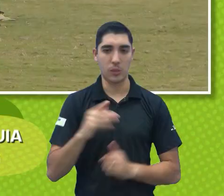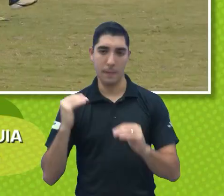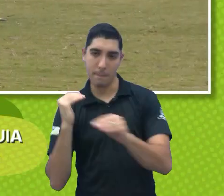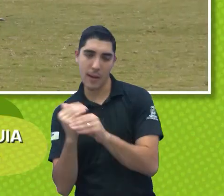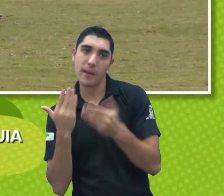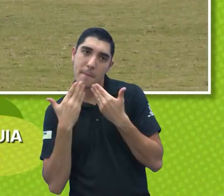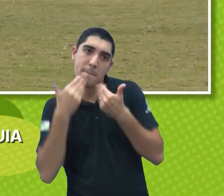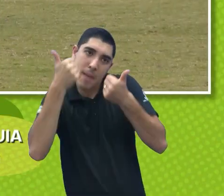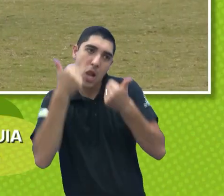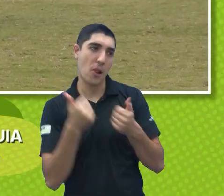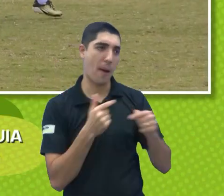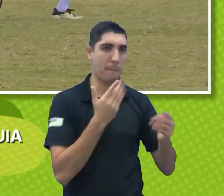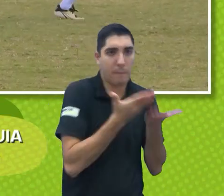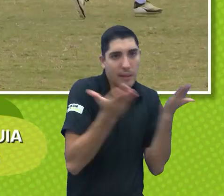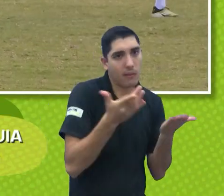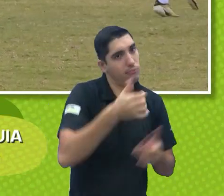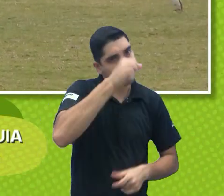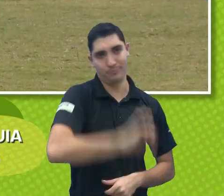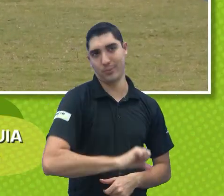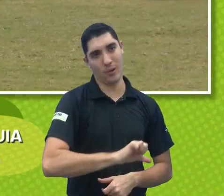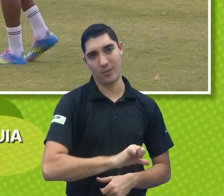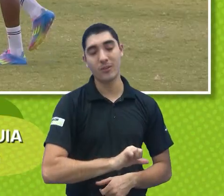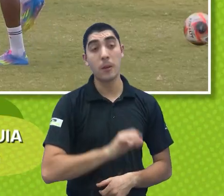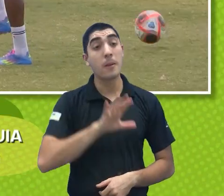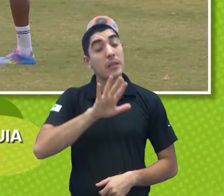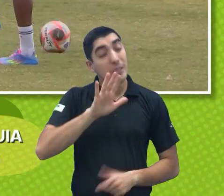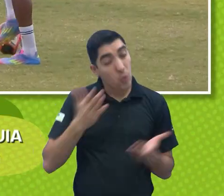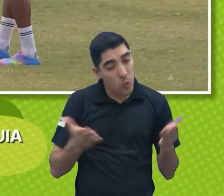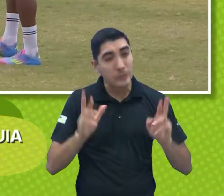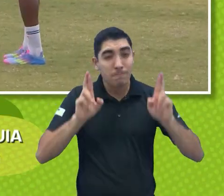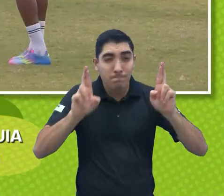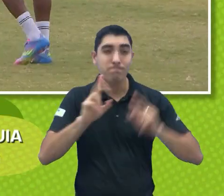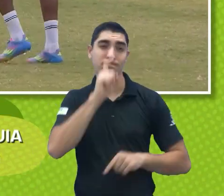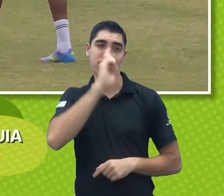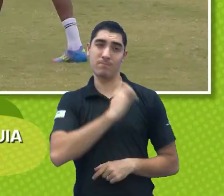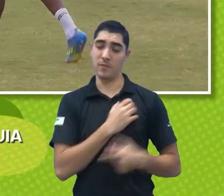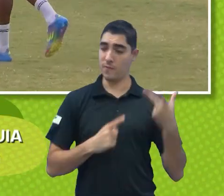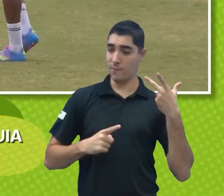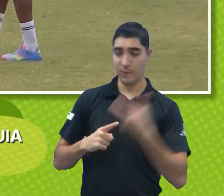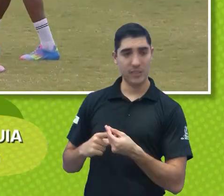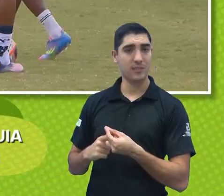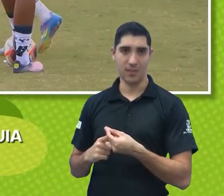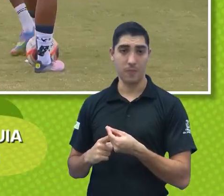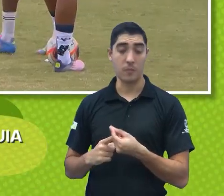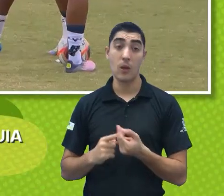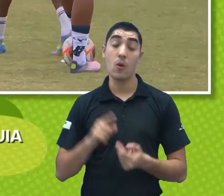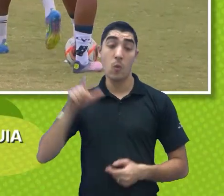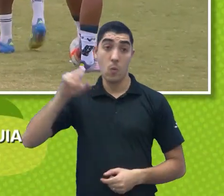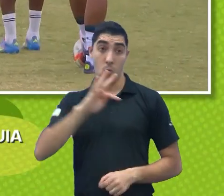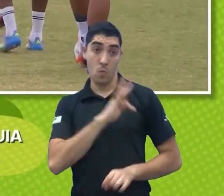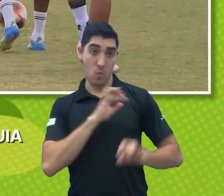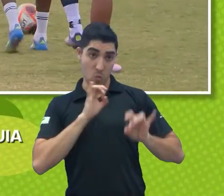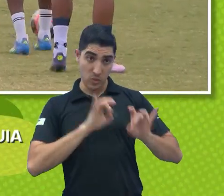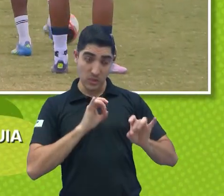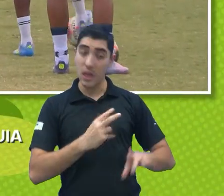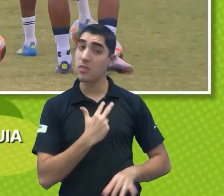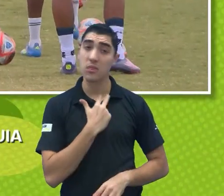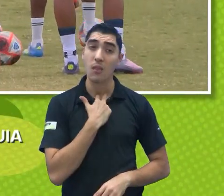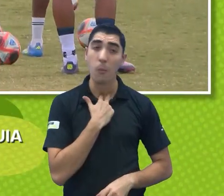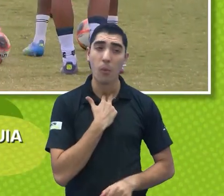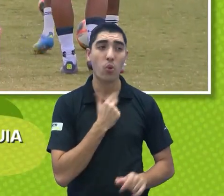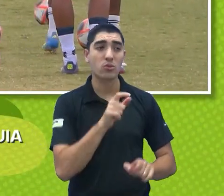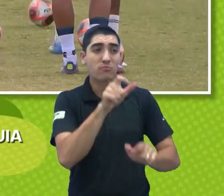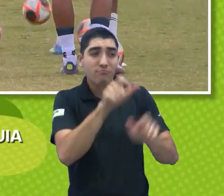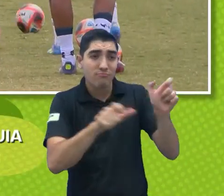escalação, Vieira. Não tem jeito, o Marelli vai ter que abrir mão de algumas peças que ele deixou meio que retocáveis nessas primeiras